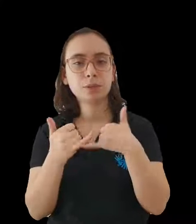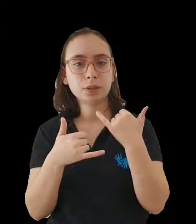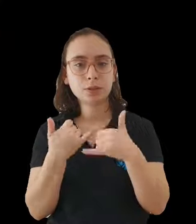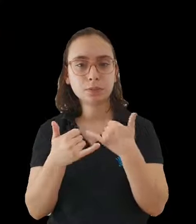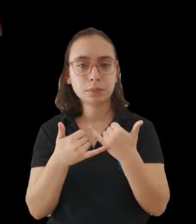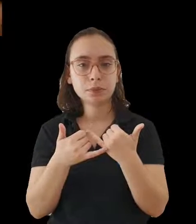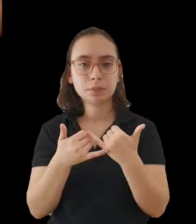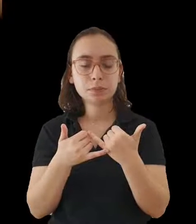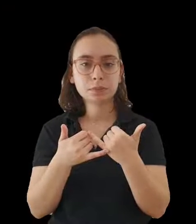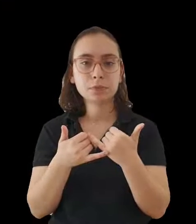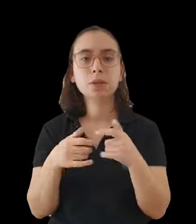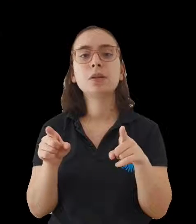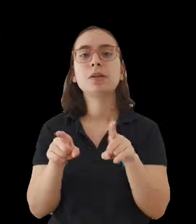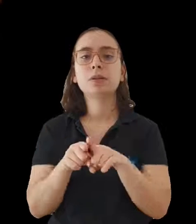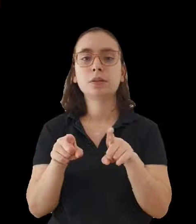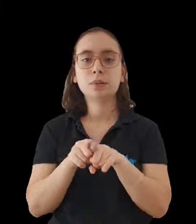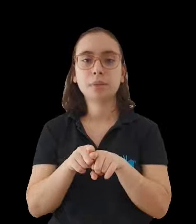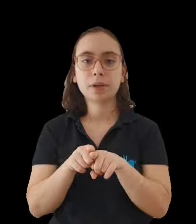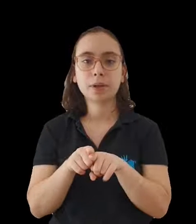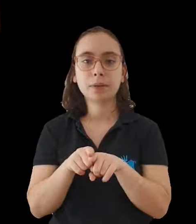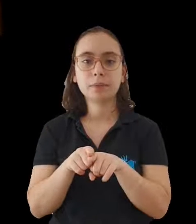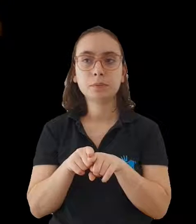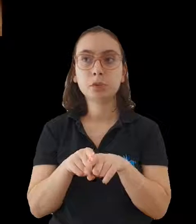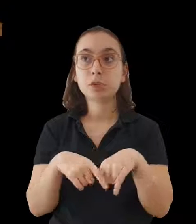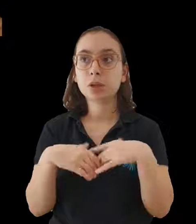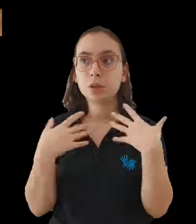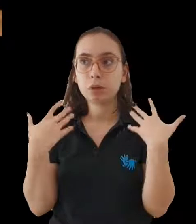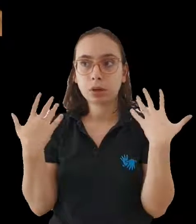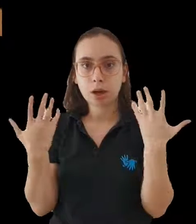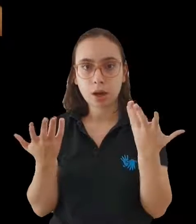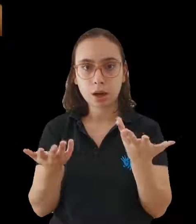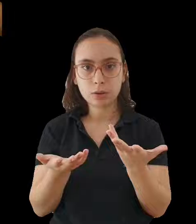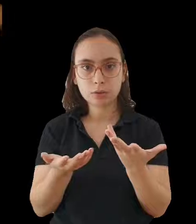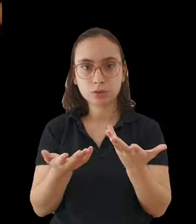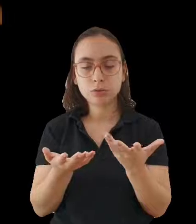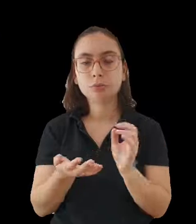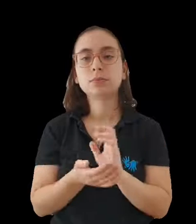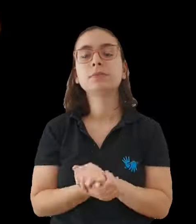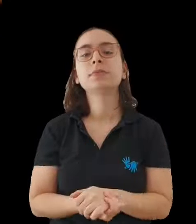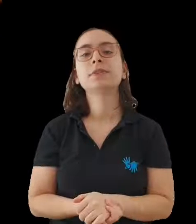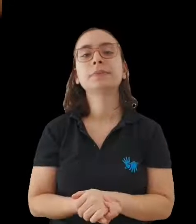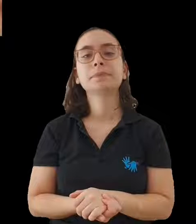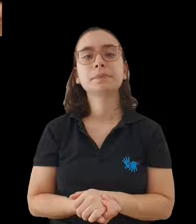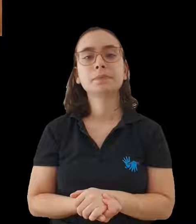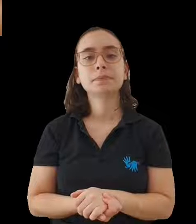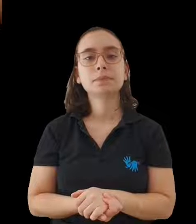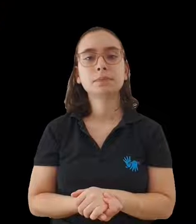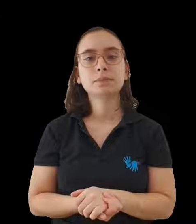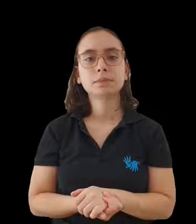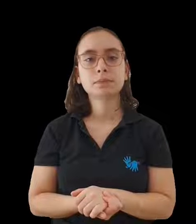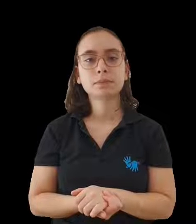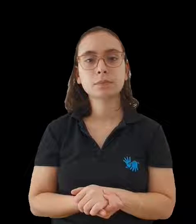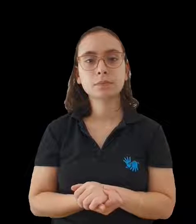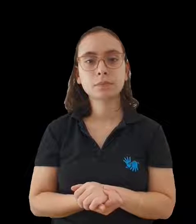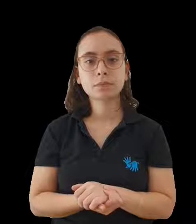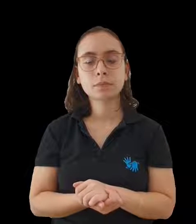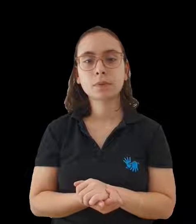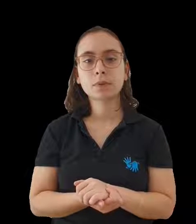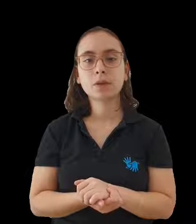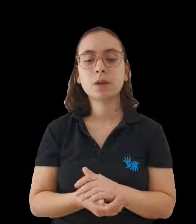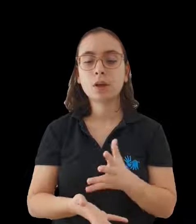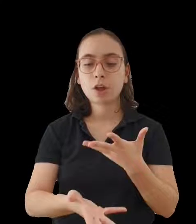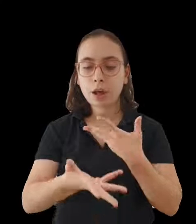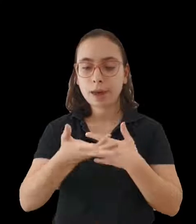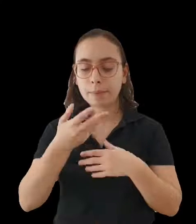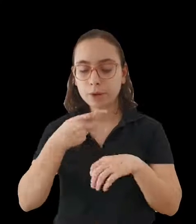forma também para que vocês não criem um caos que a gente não consiga segurar novamente, tá? Então, abre a fala e puxa de volta para